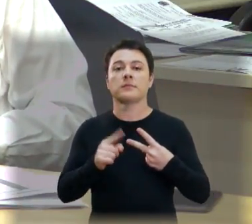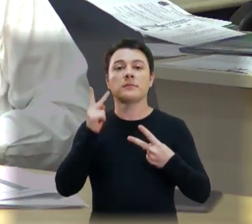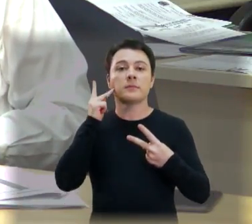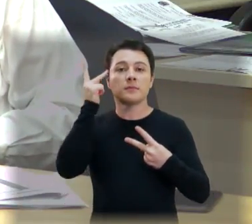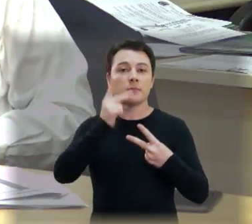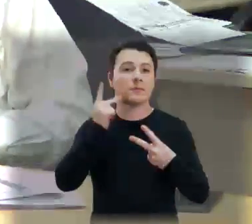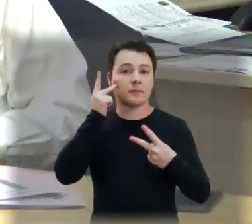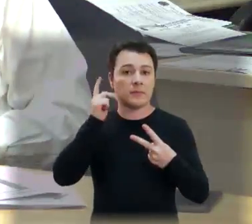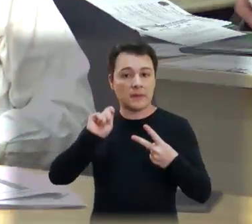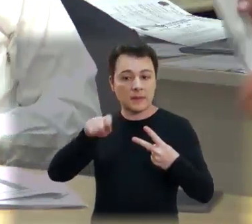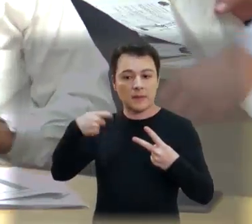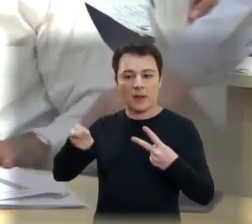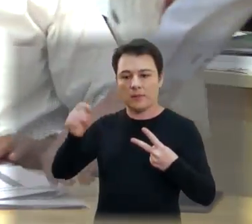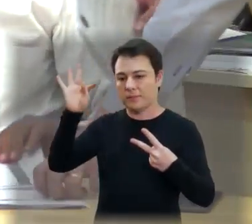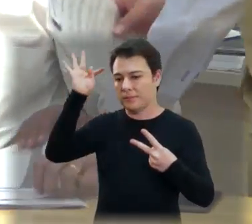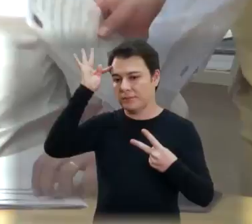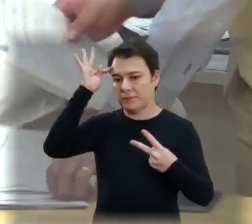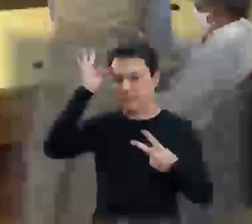vereador Toninho do Mel.